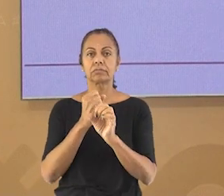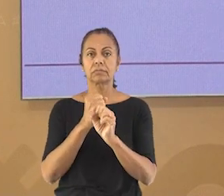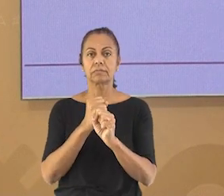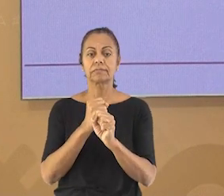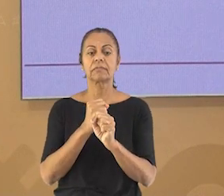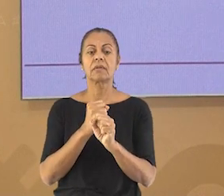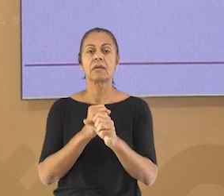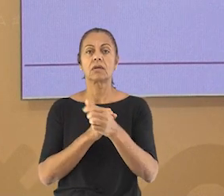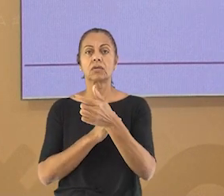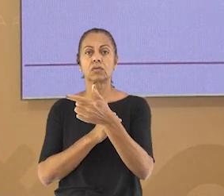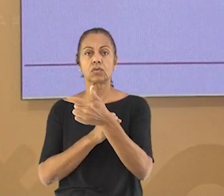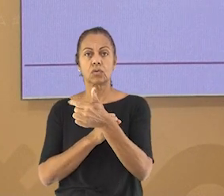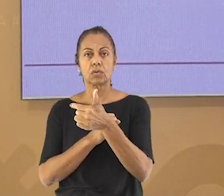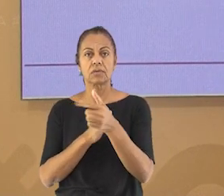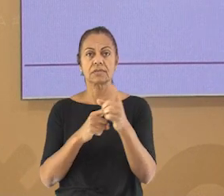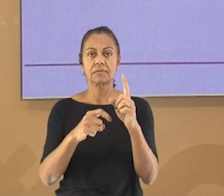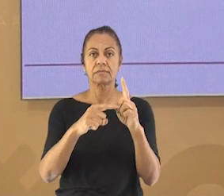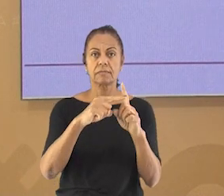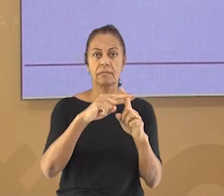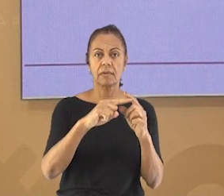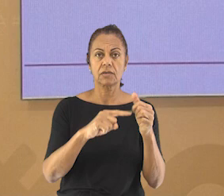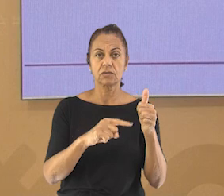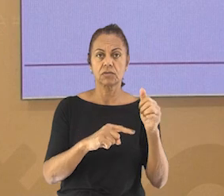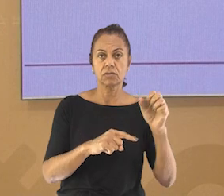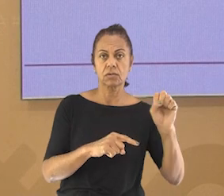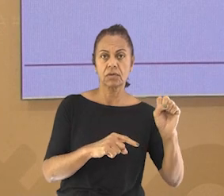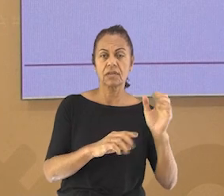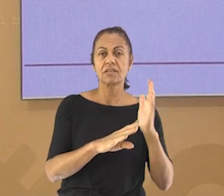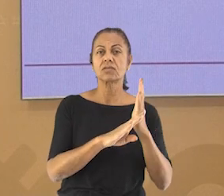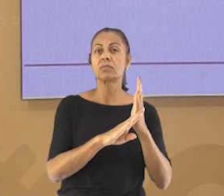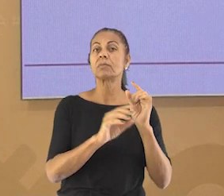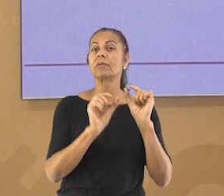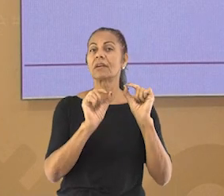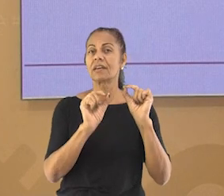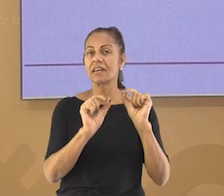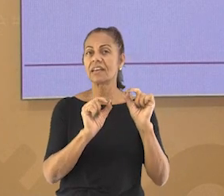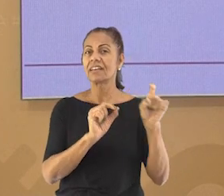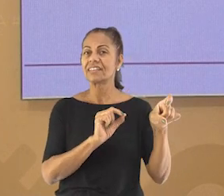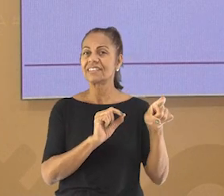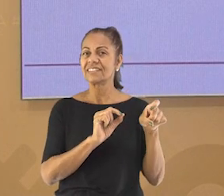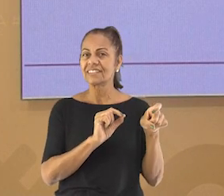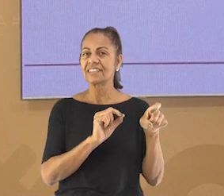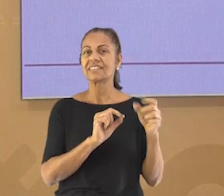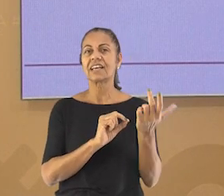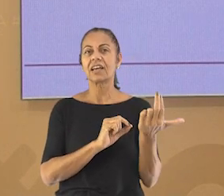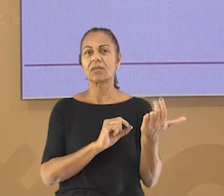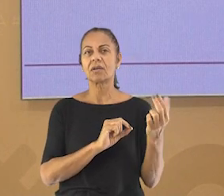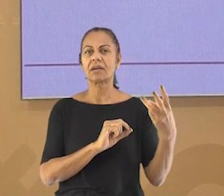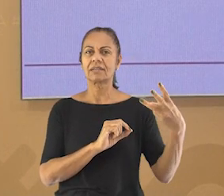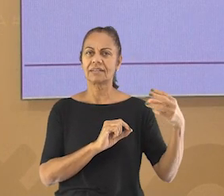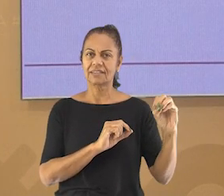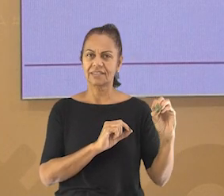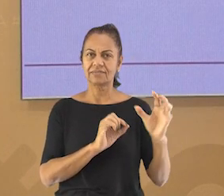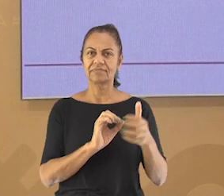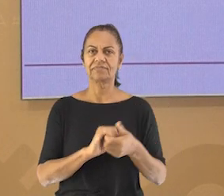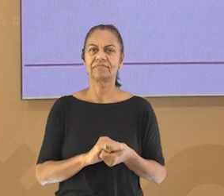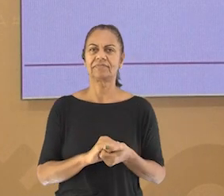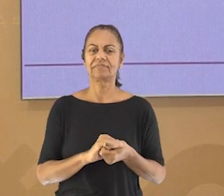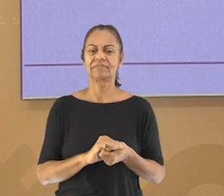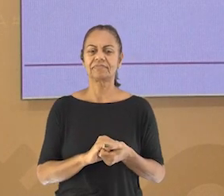soma de 12 mais 18 e descobrimos que x é igual a 30.